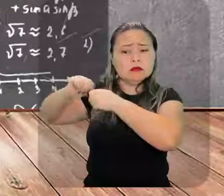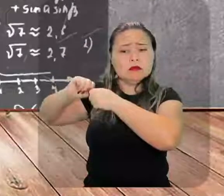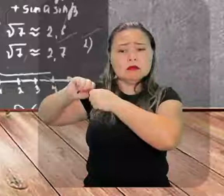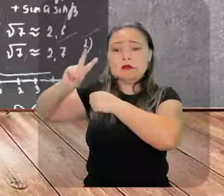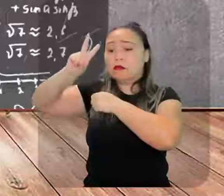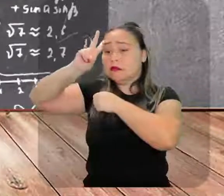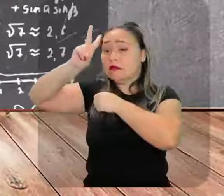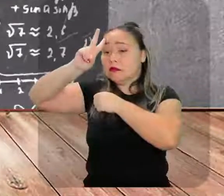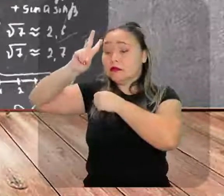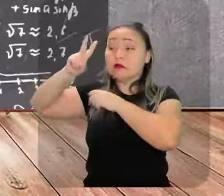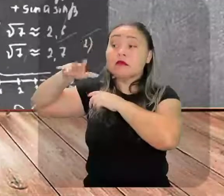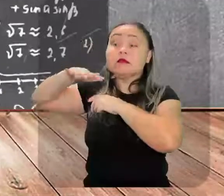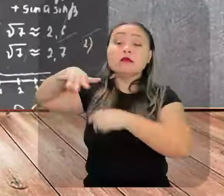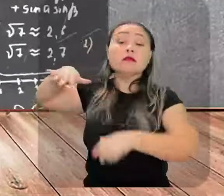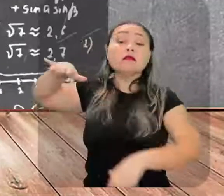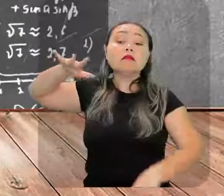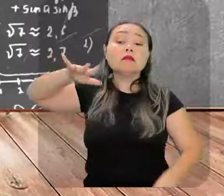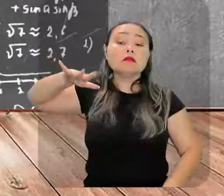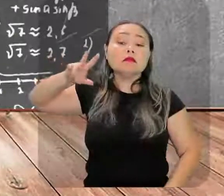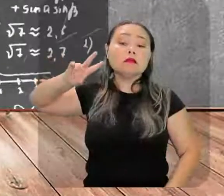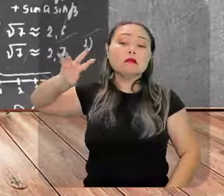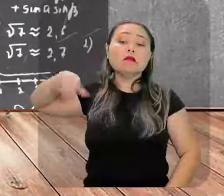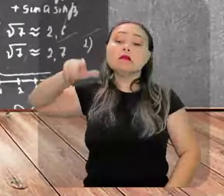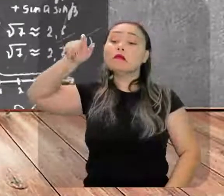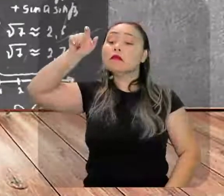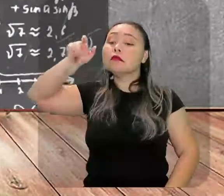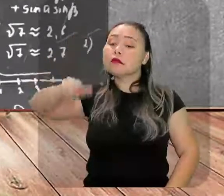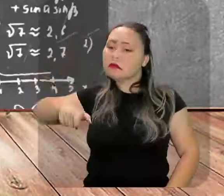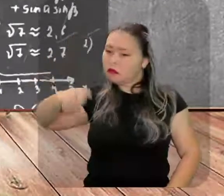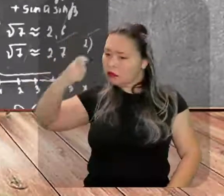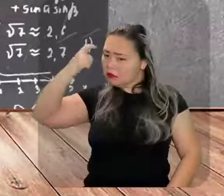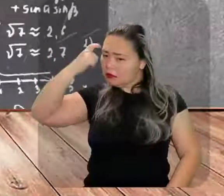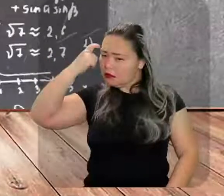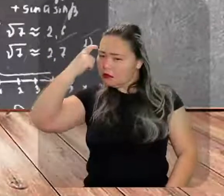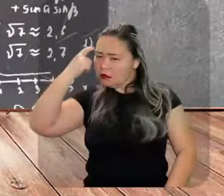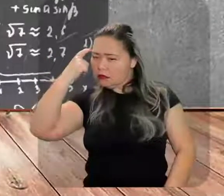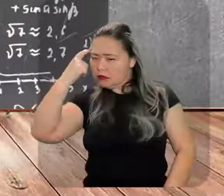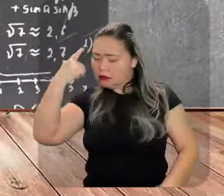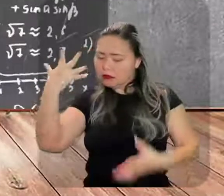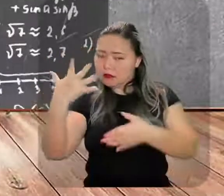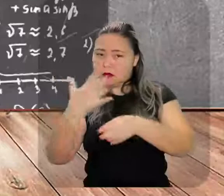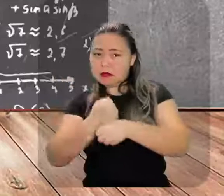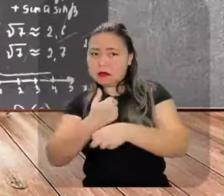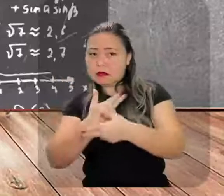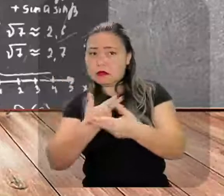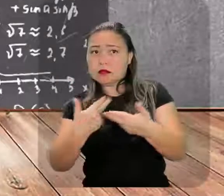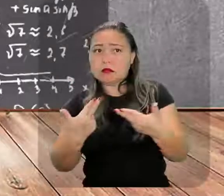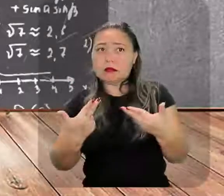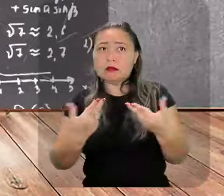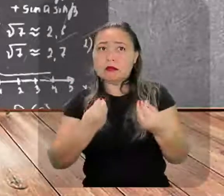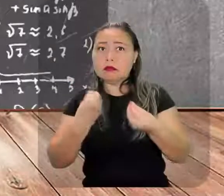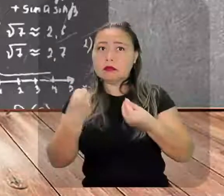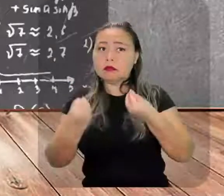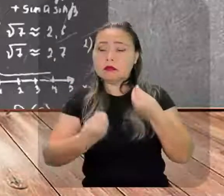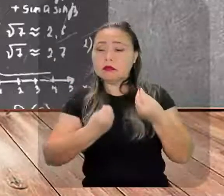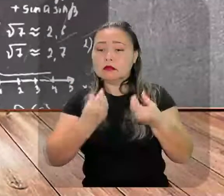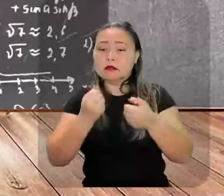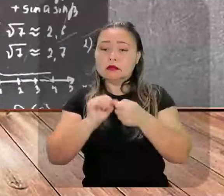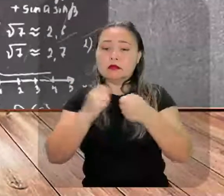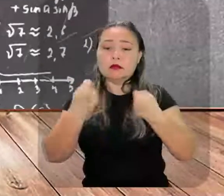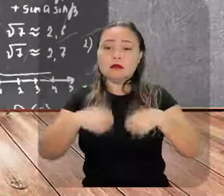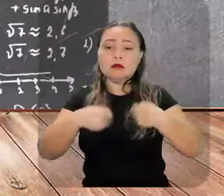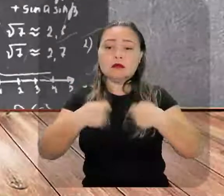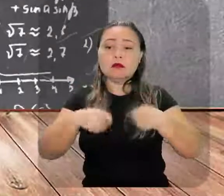da história, não é? A pessoa já vem com essa ideia, né, de pensar, de calcular, e aí chegou o momento em que eles